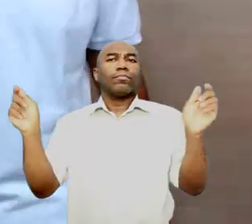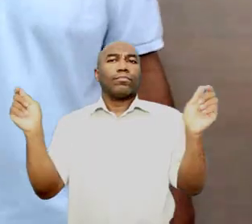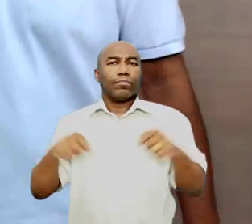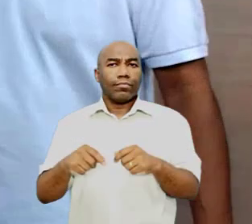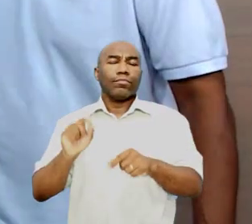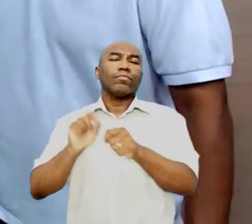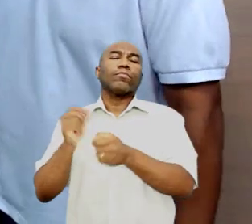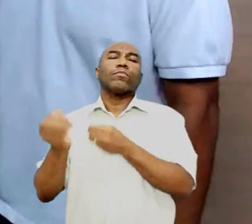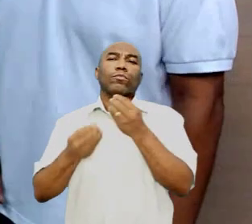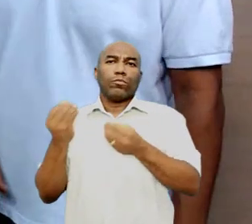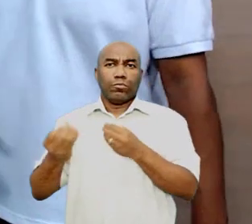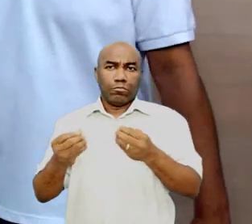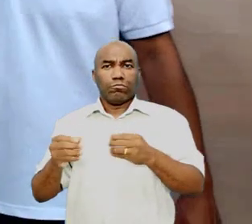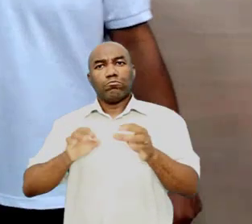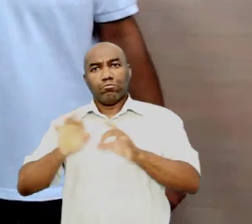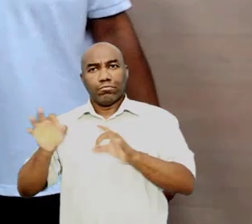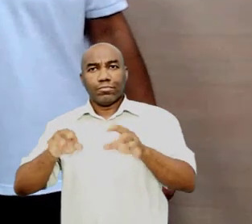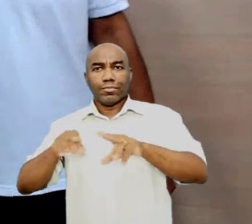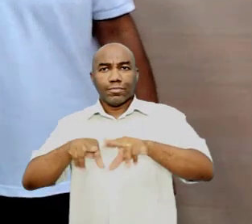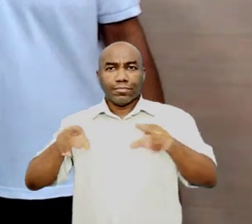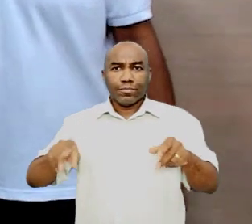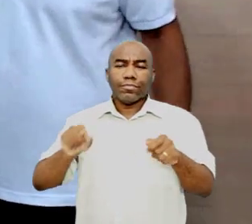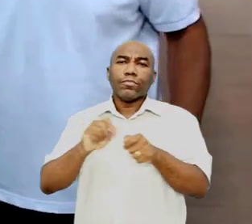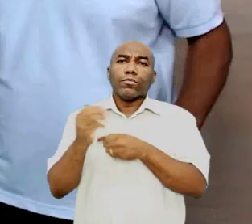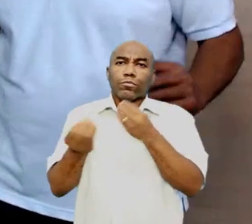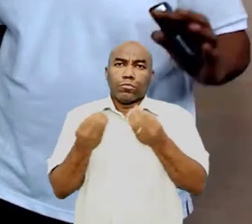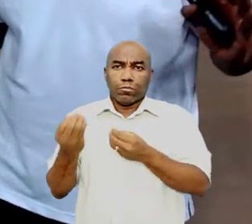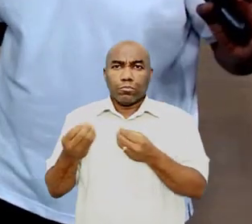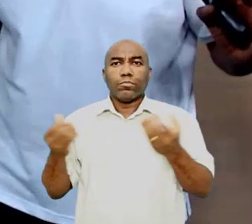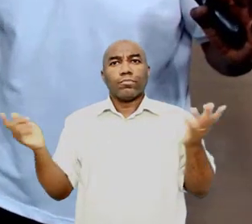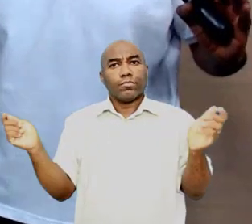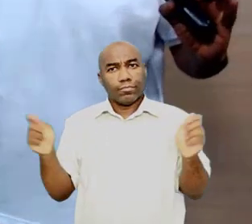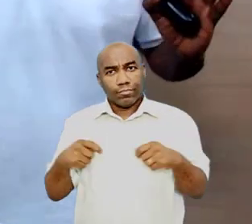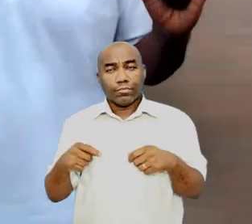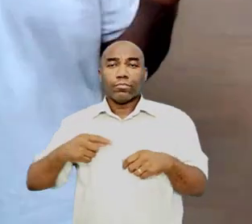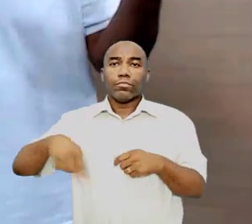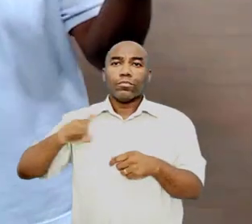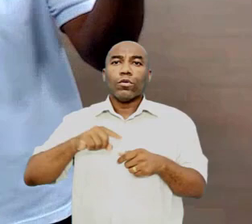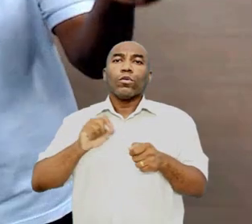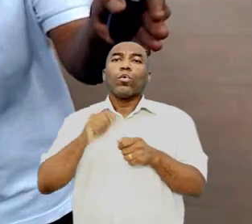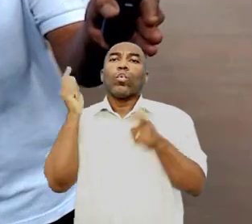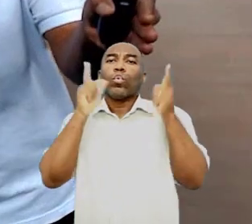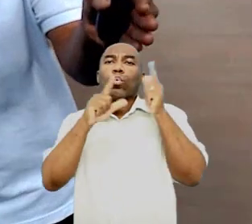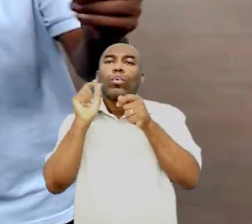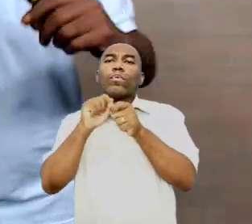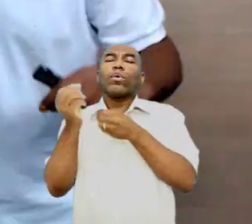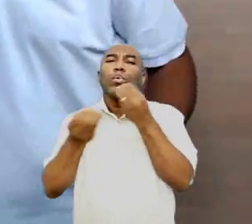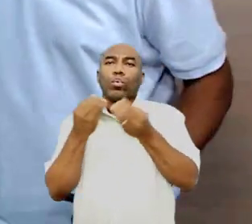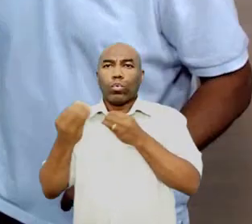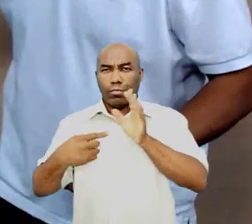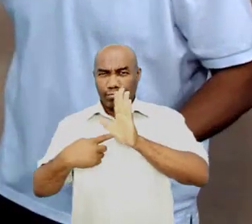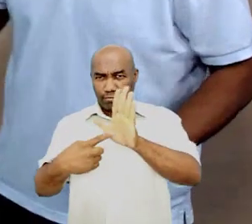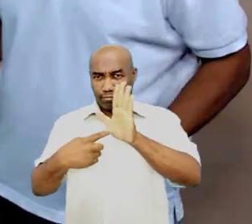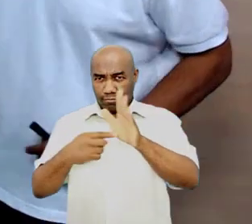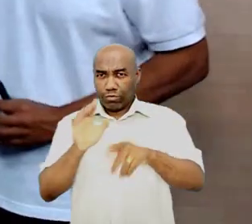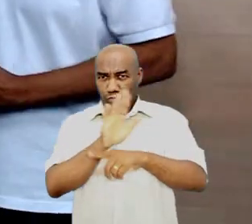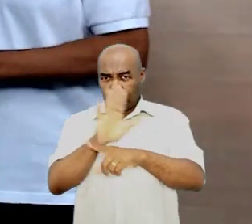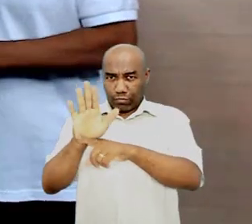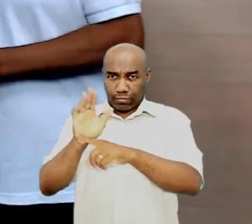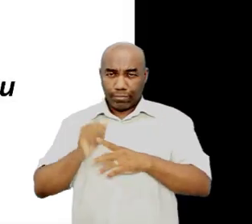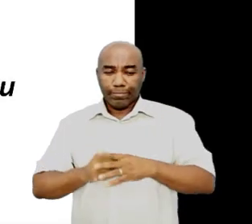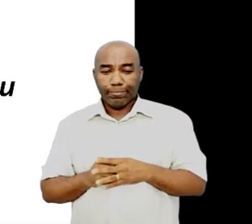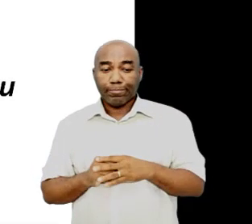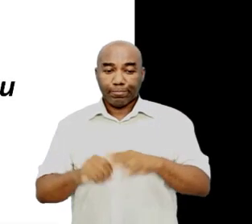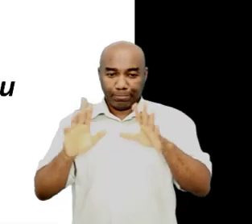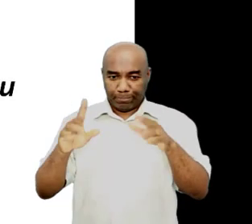Exatamente, classificar. Então, nós vamos usar uma maneira de tornar fácil para você. Primeiro,